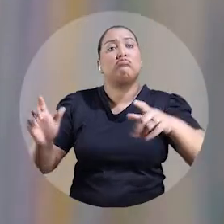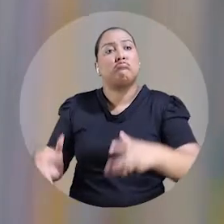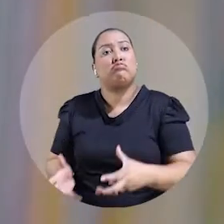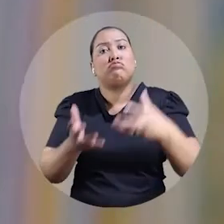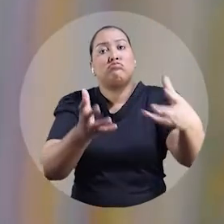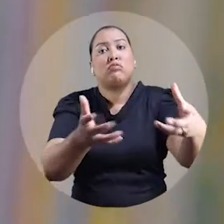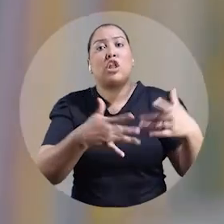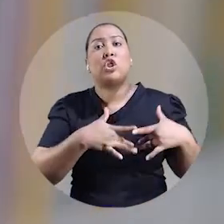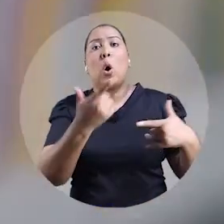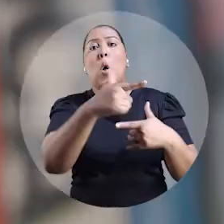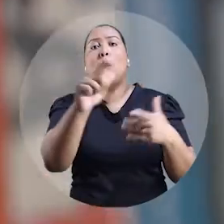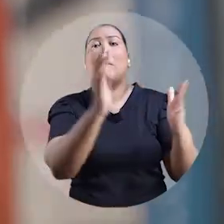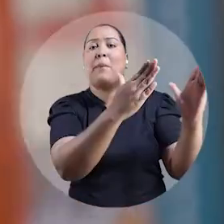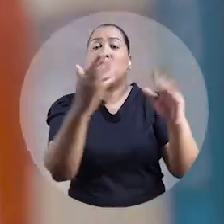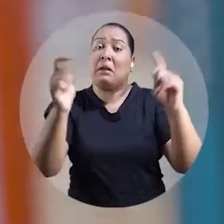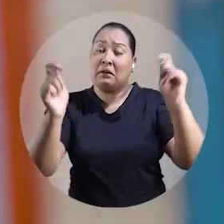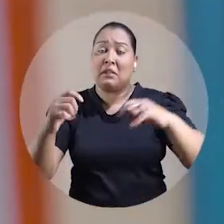também.